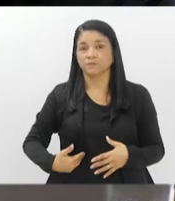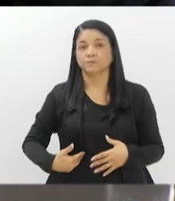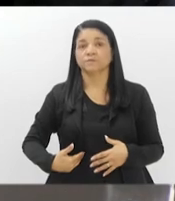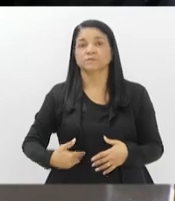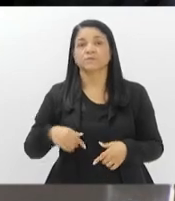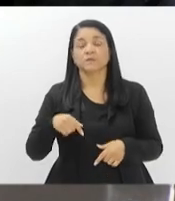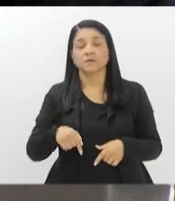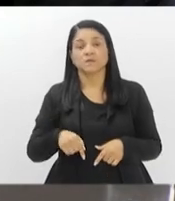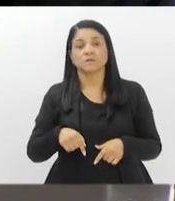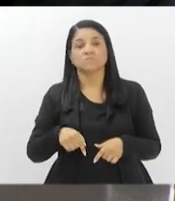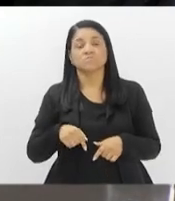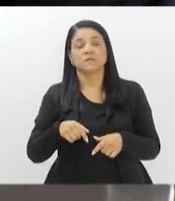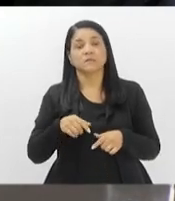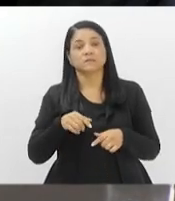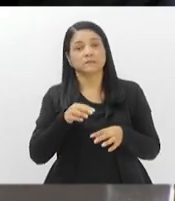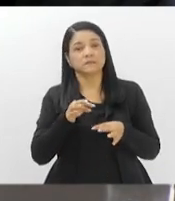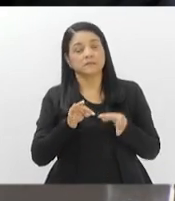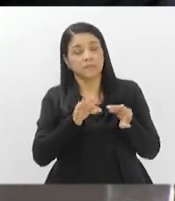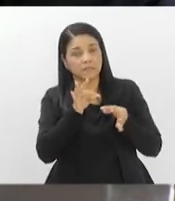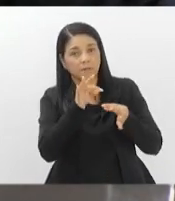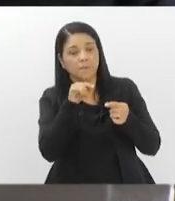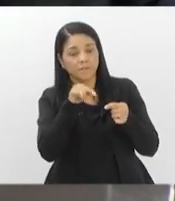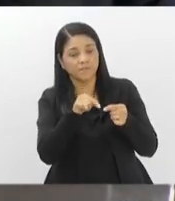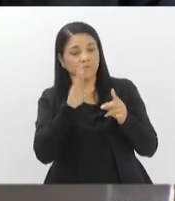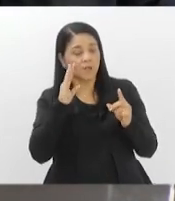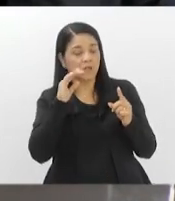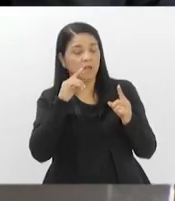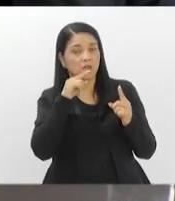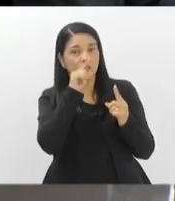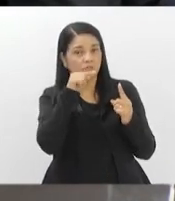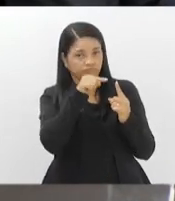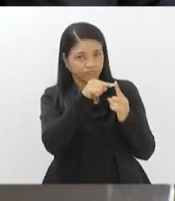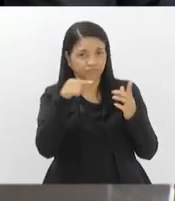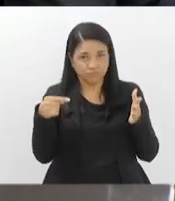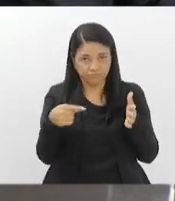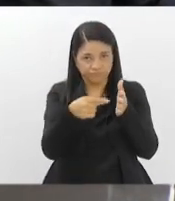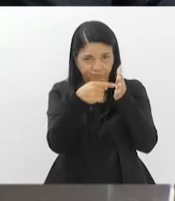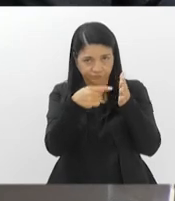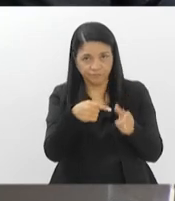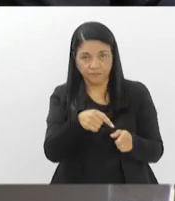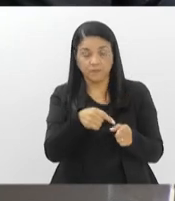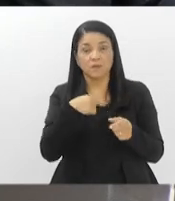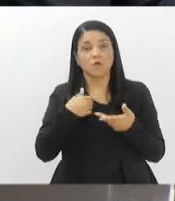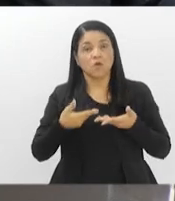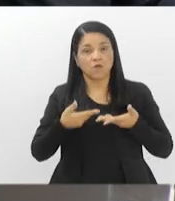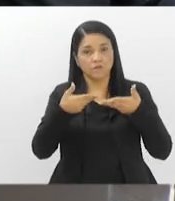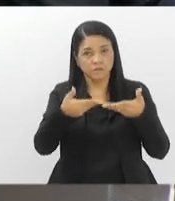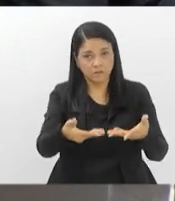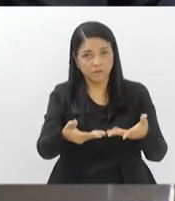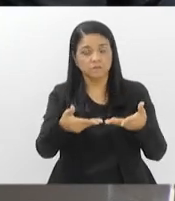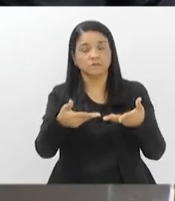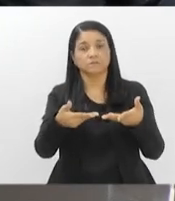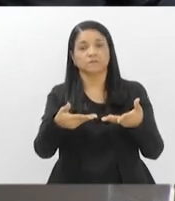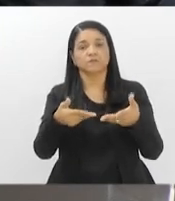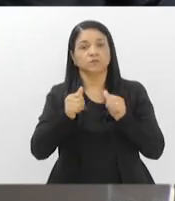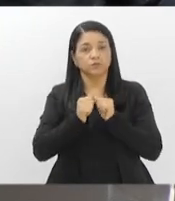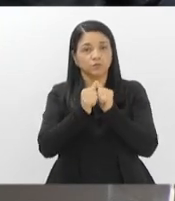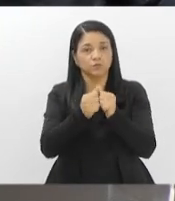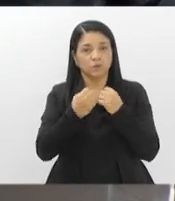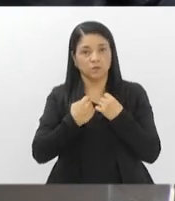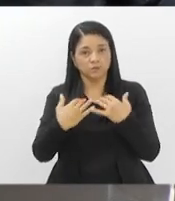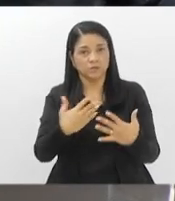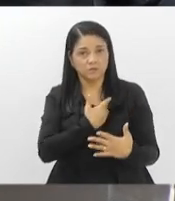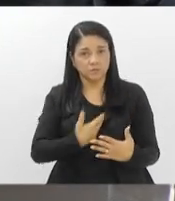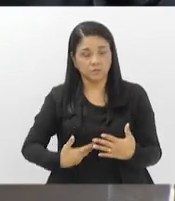Né para tratar sobre sobre essas demandas sobre essas denúncias também fomos convidados né estivemos juntos na Na audiência